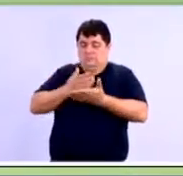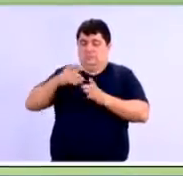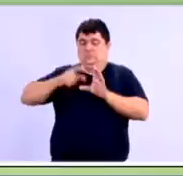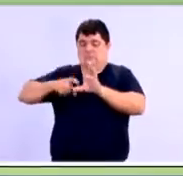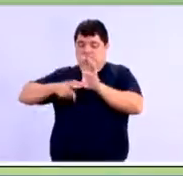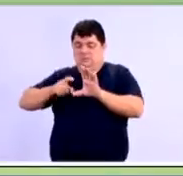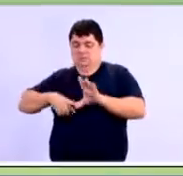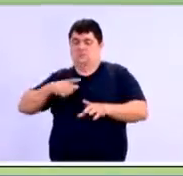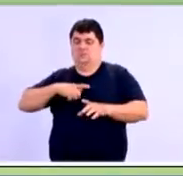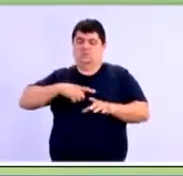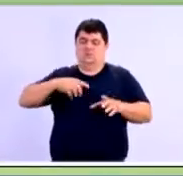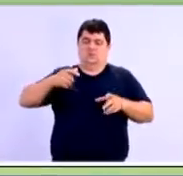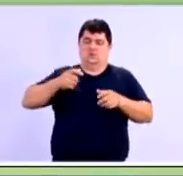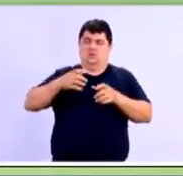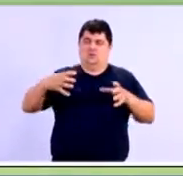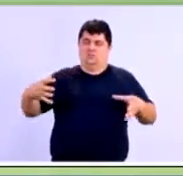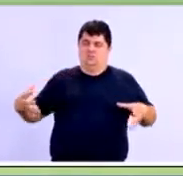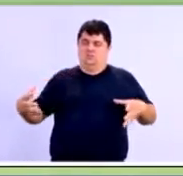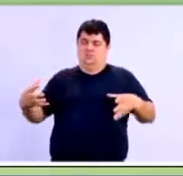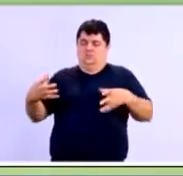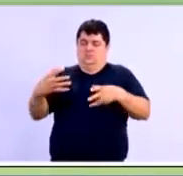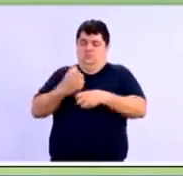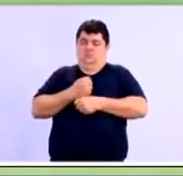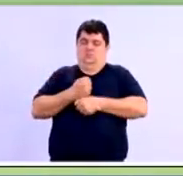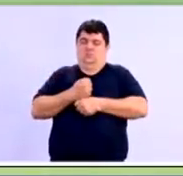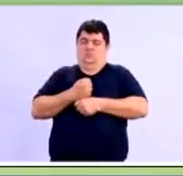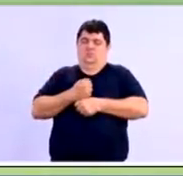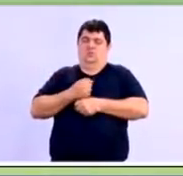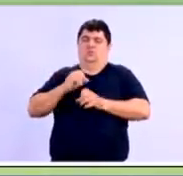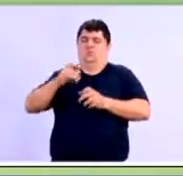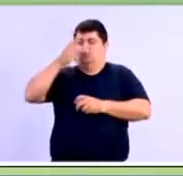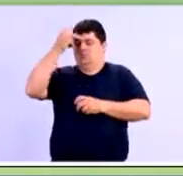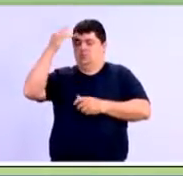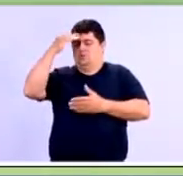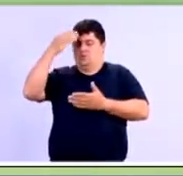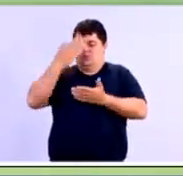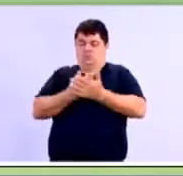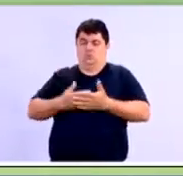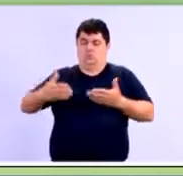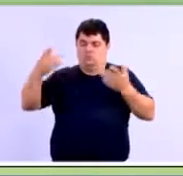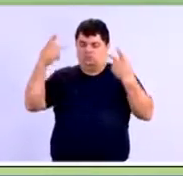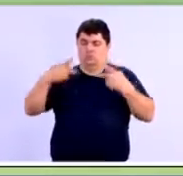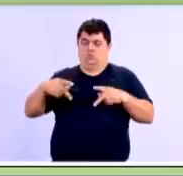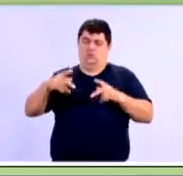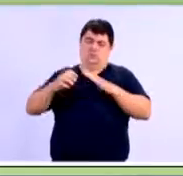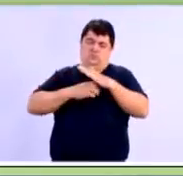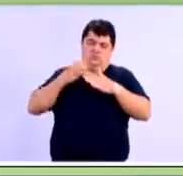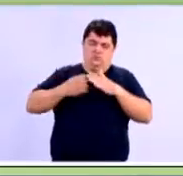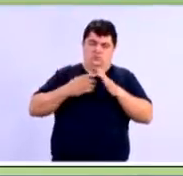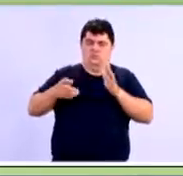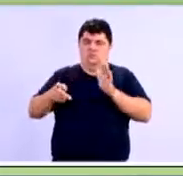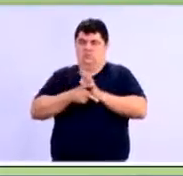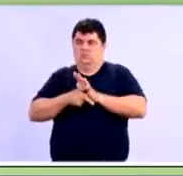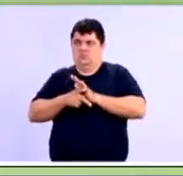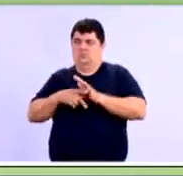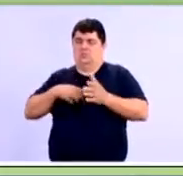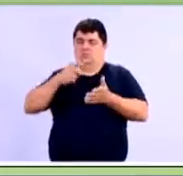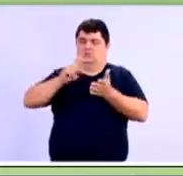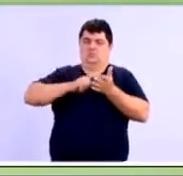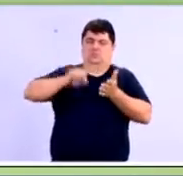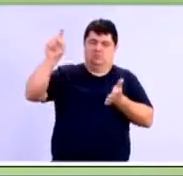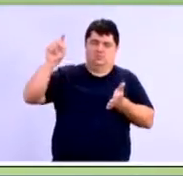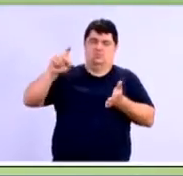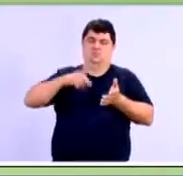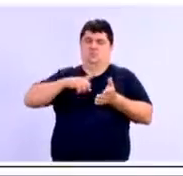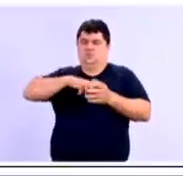retorno somando os dois capital. Quanto as pessoas acreditarem em mim, meus fornecedores, até o governo, tem uma parte lá guardada, né, que é dele, e o quanto que